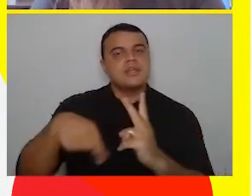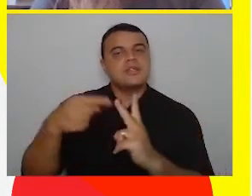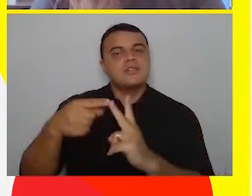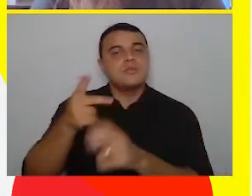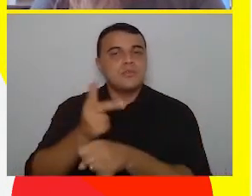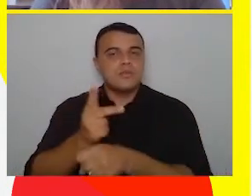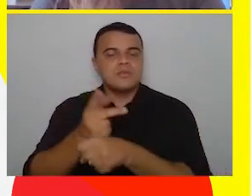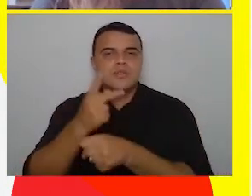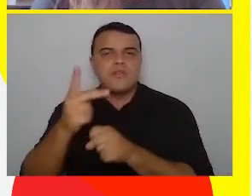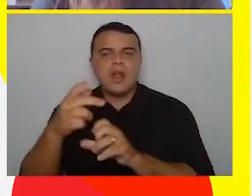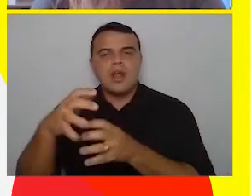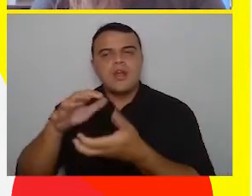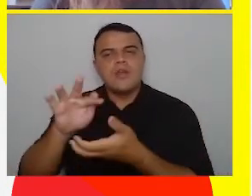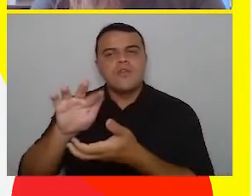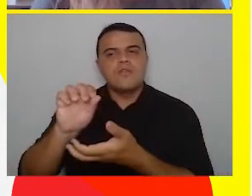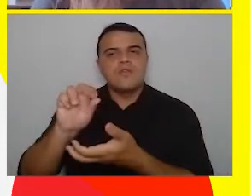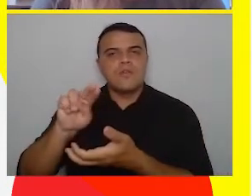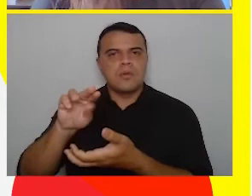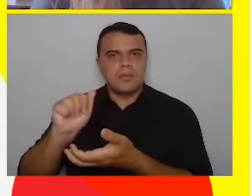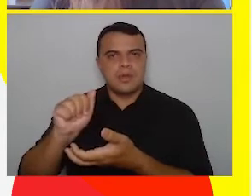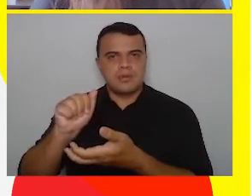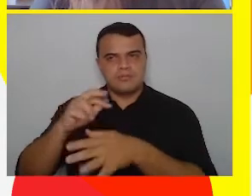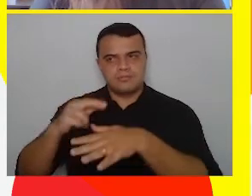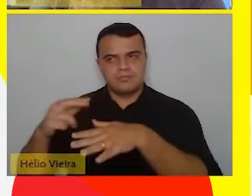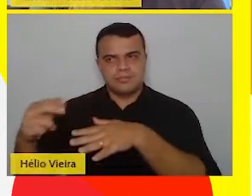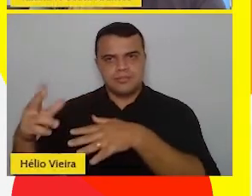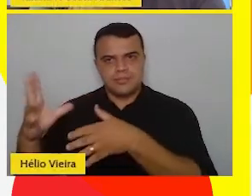sobre forma e composição.